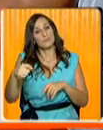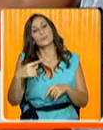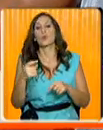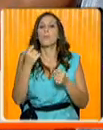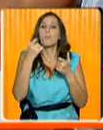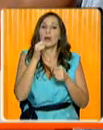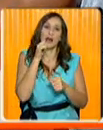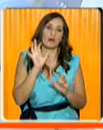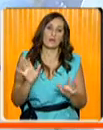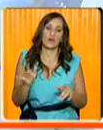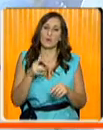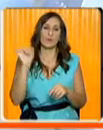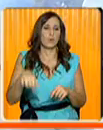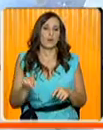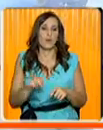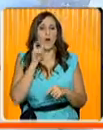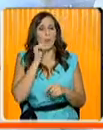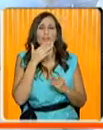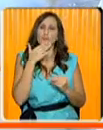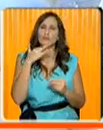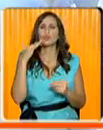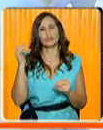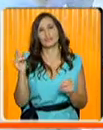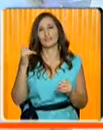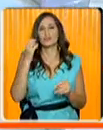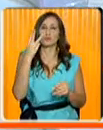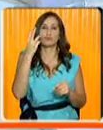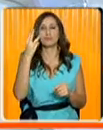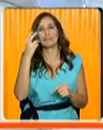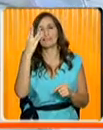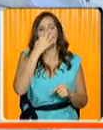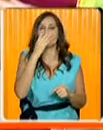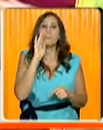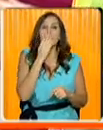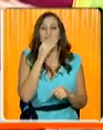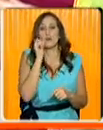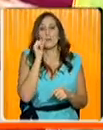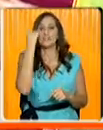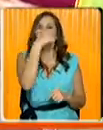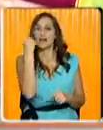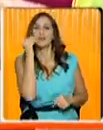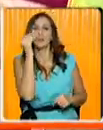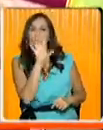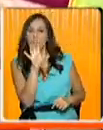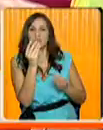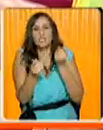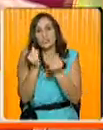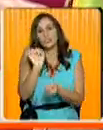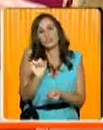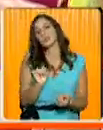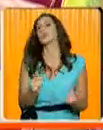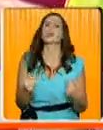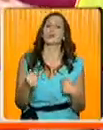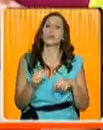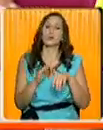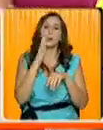água. Mas eu não concordo. Eu acho que há homens que ficam muito chis com a barba de dois ou três dias. Depende dos homens, da cara, mas do estilo. Eu tenho a